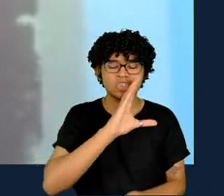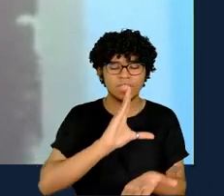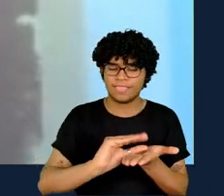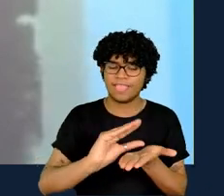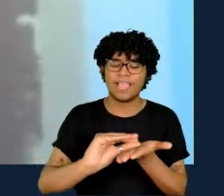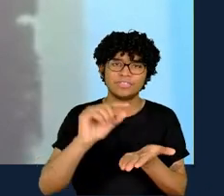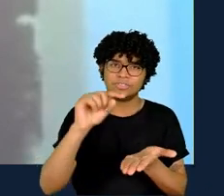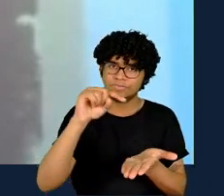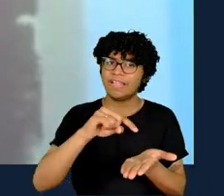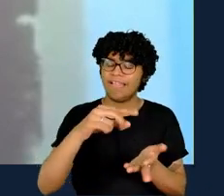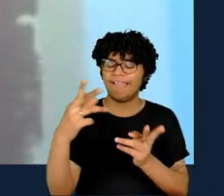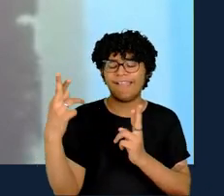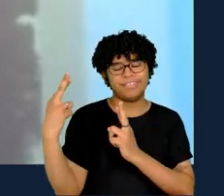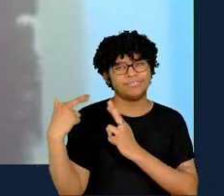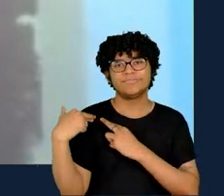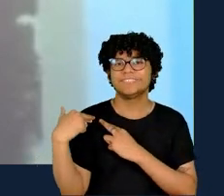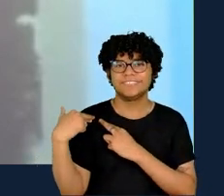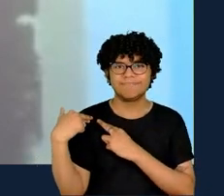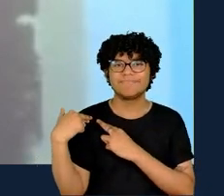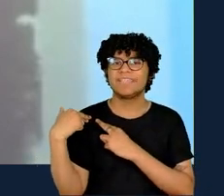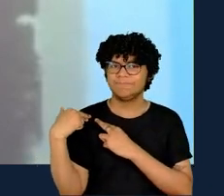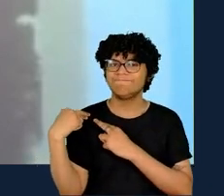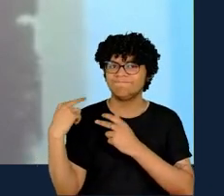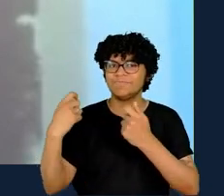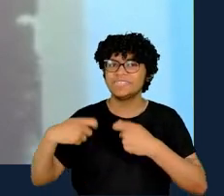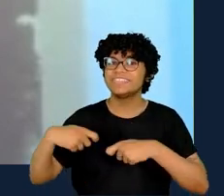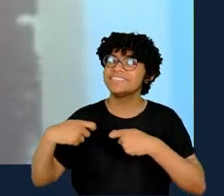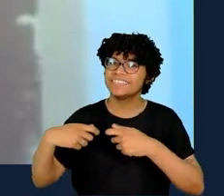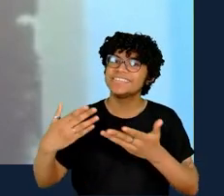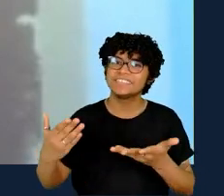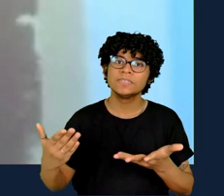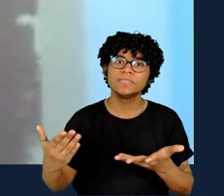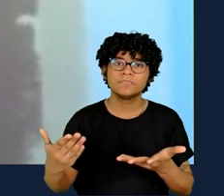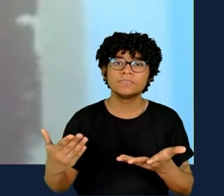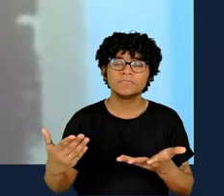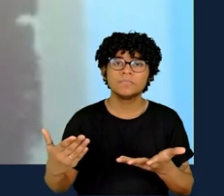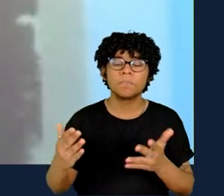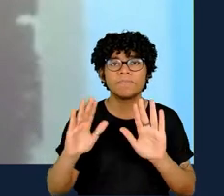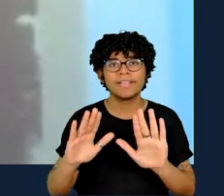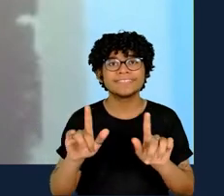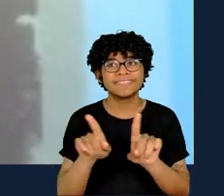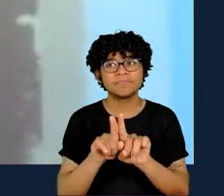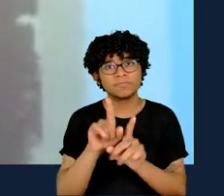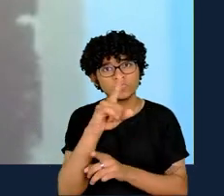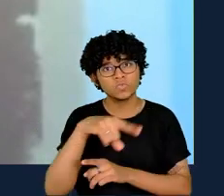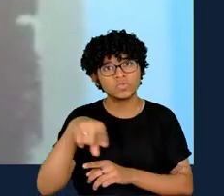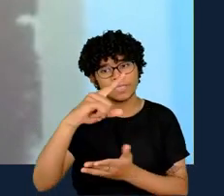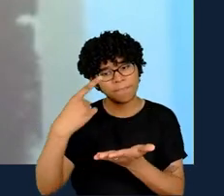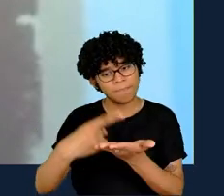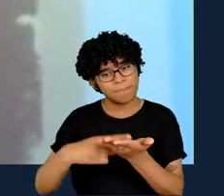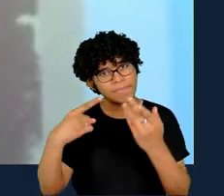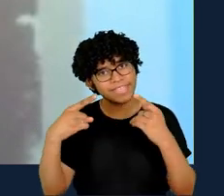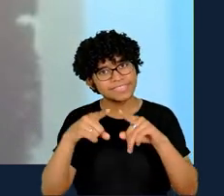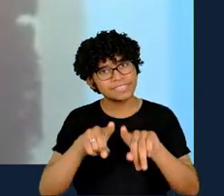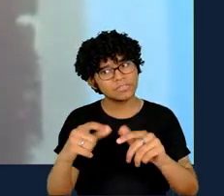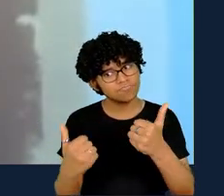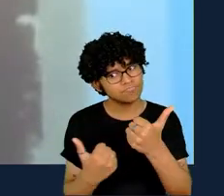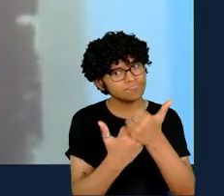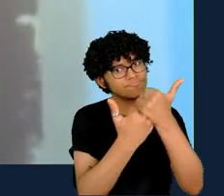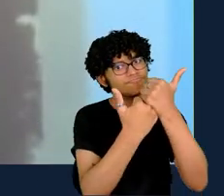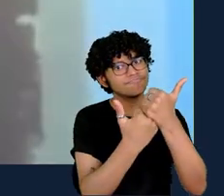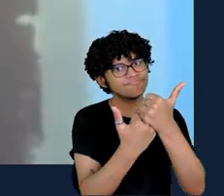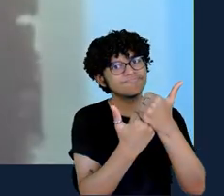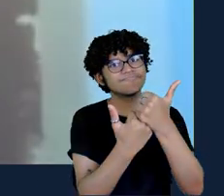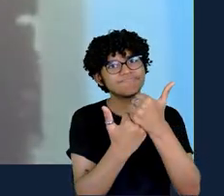grande responsabilidade, né? E, ao mesmo tempo, vocês são parceiros que podem estar aí para